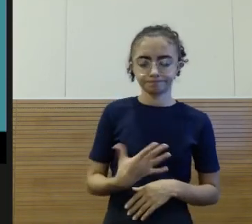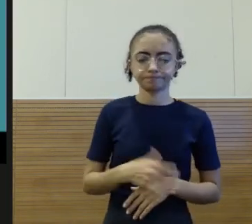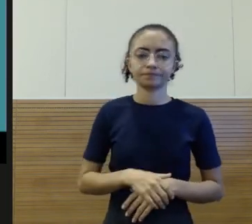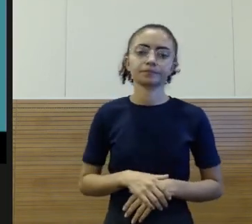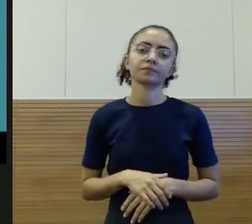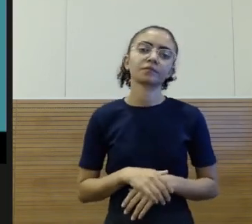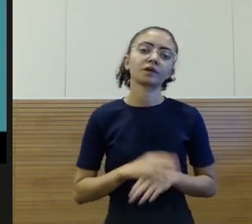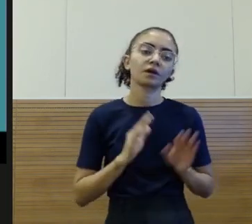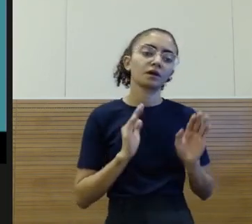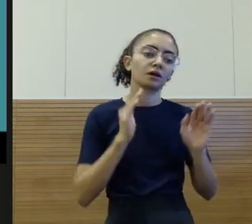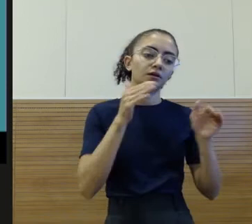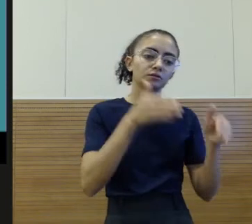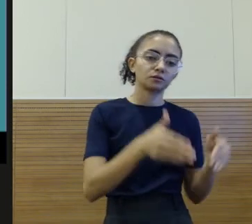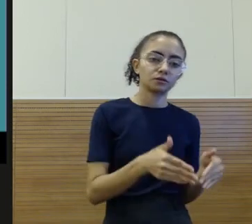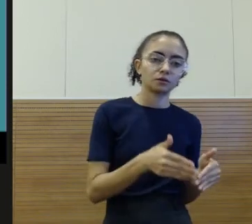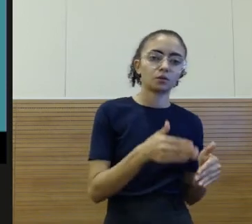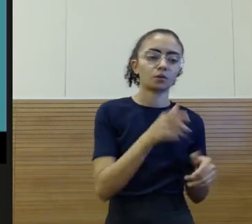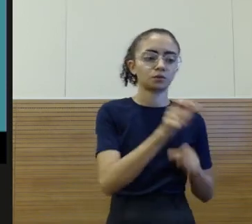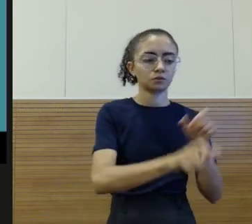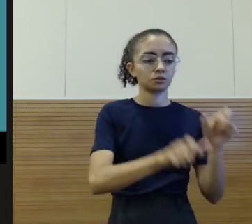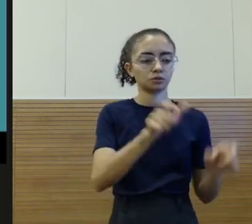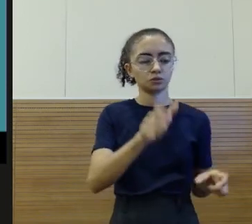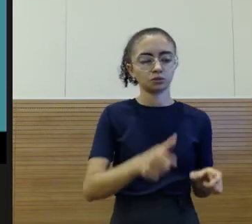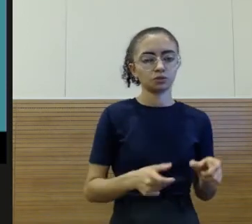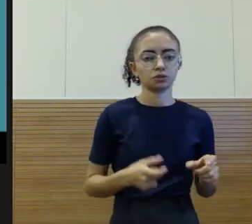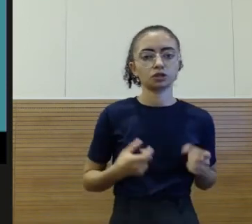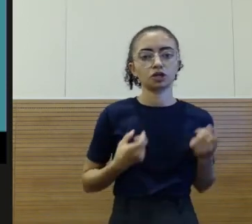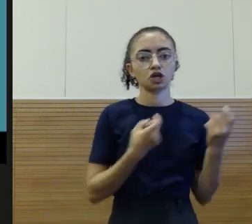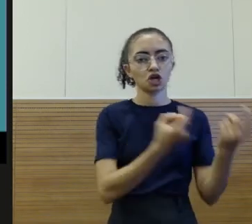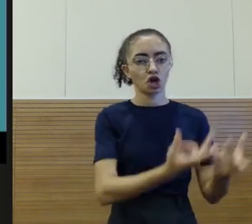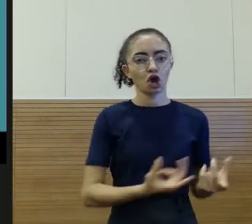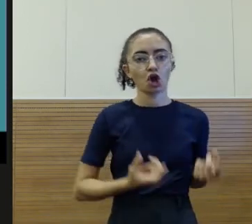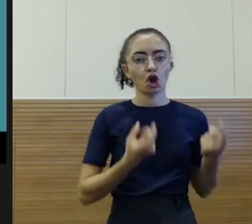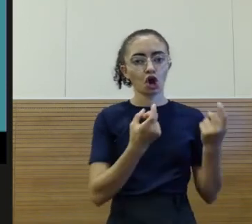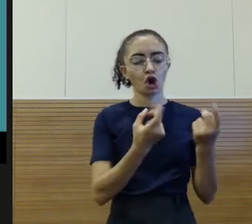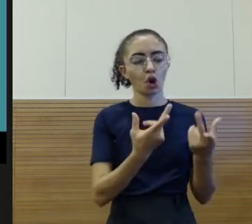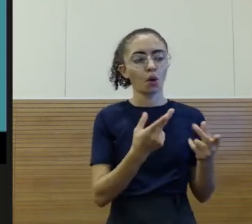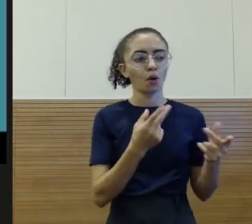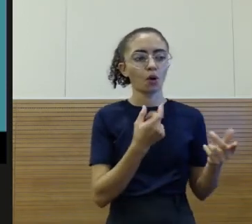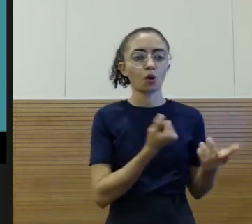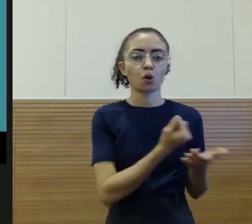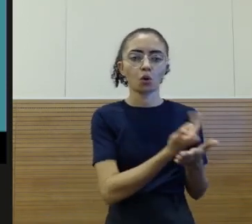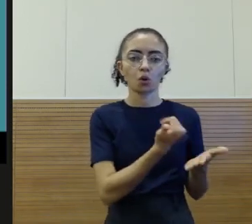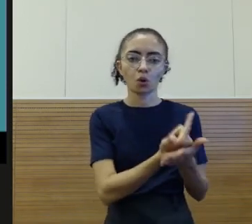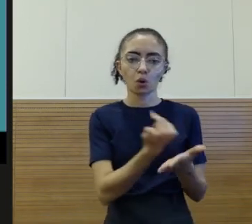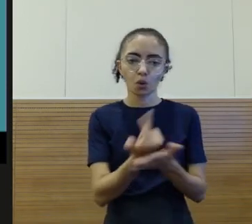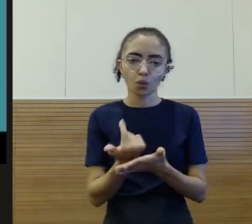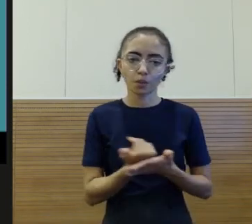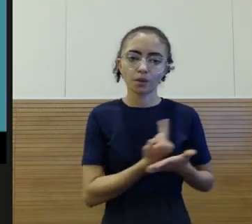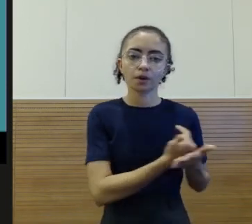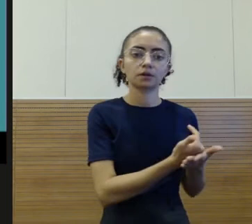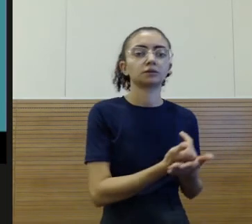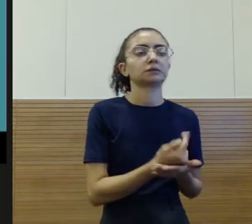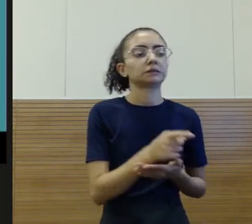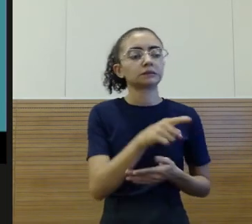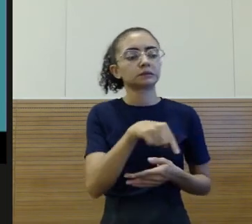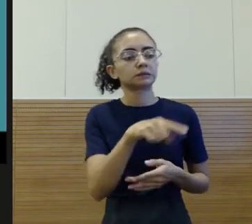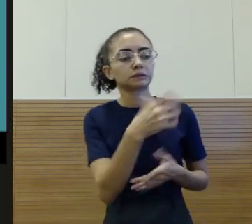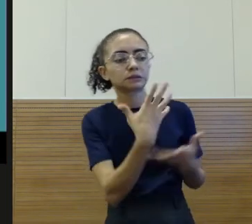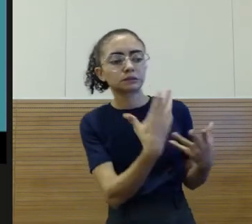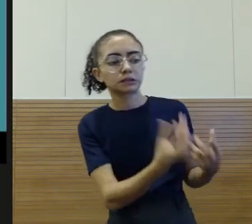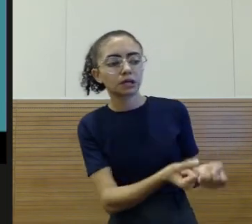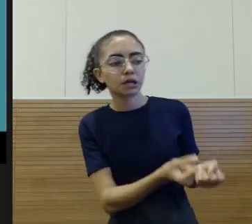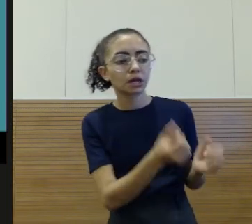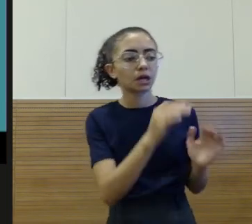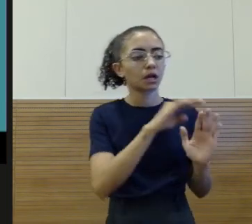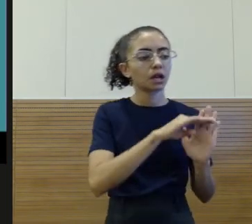consumidores, sigamos tendo essa aproximação com eles para ver se são aceitáveis os guias alimentares,